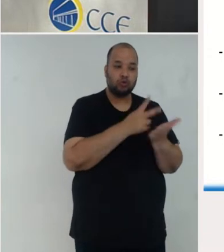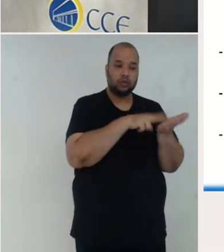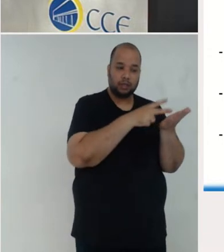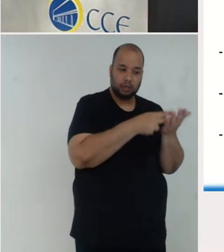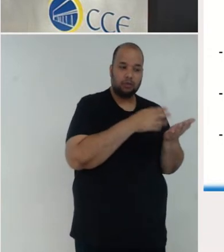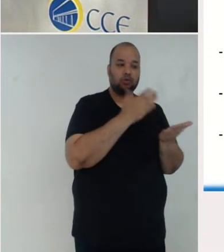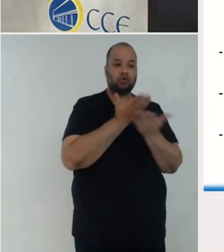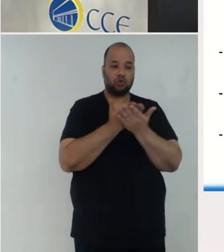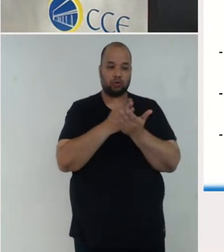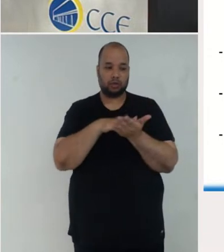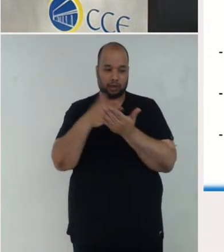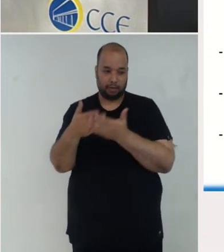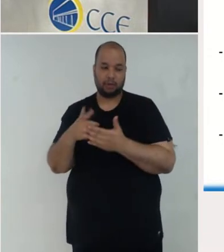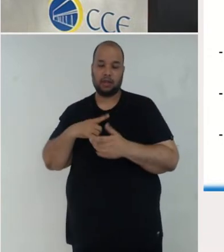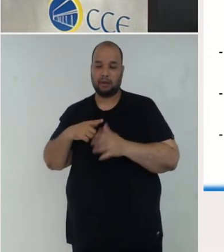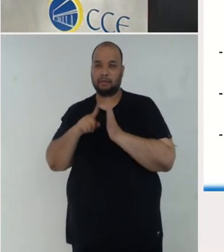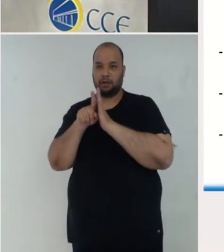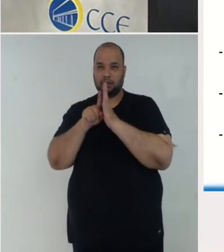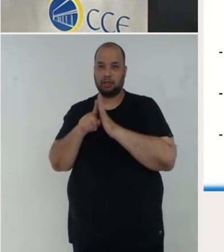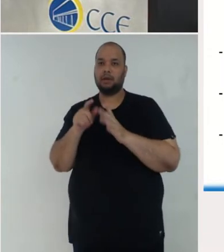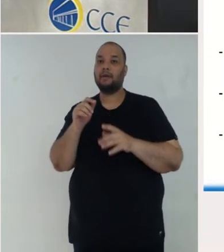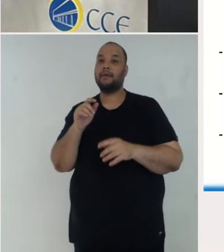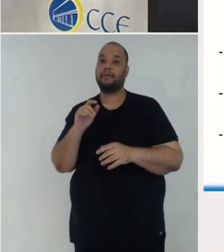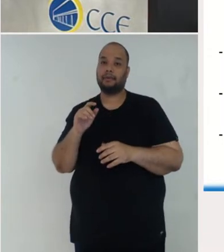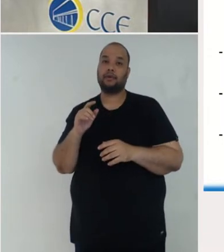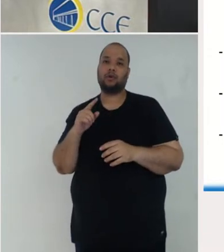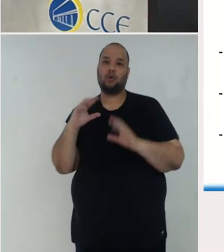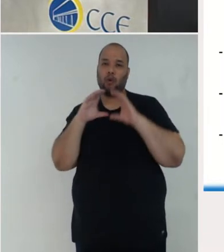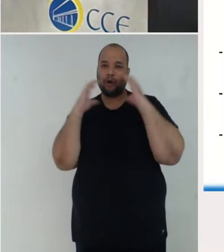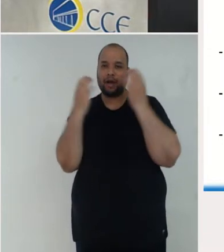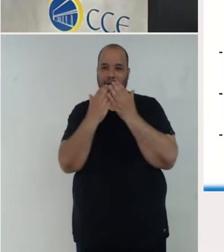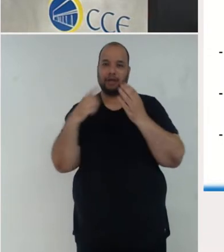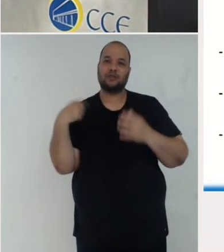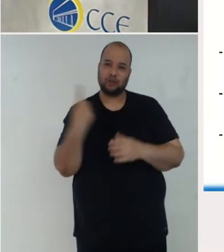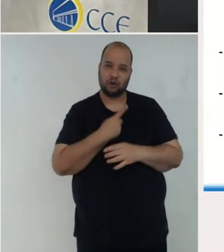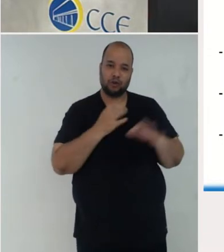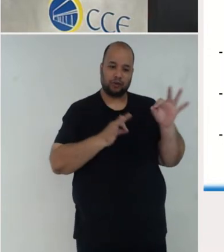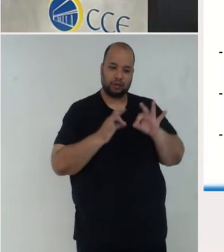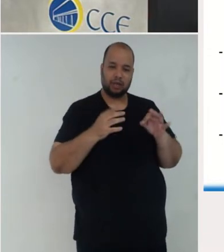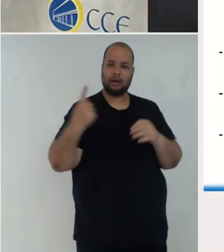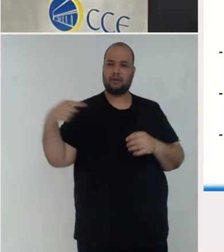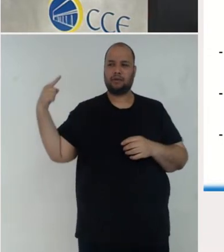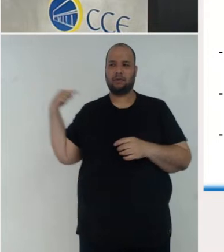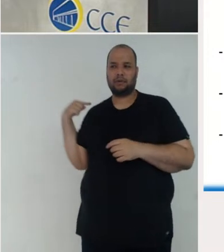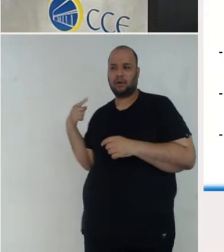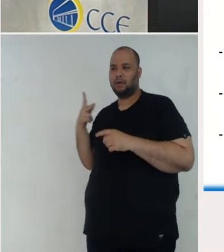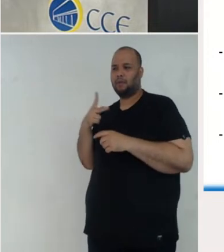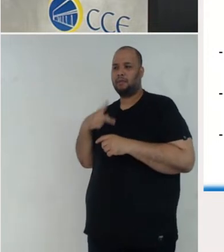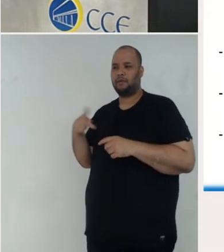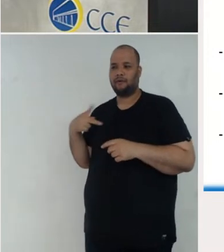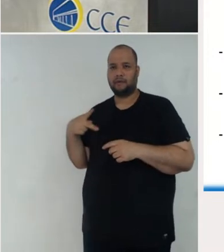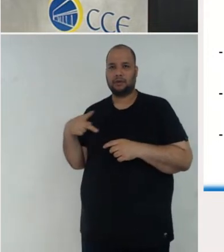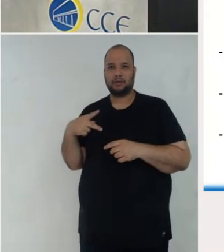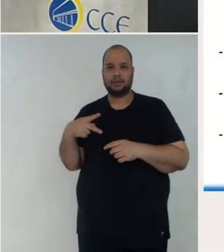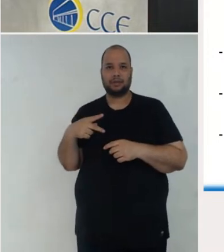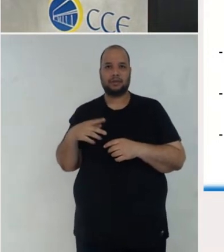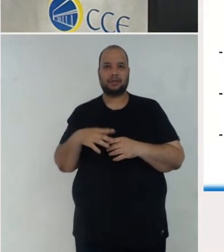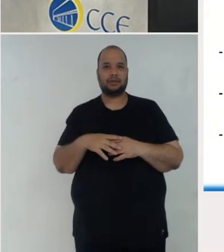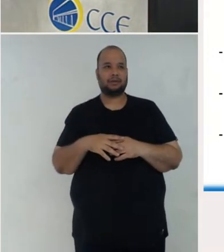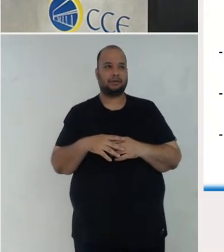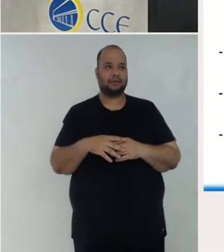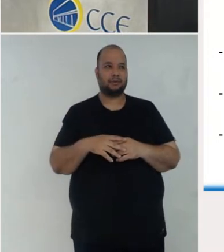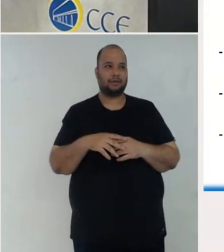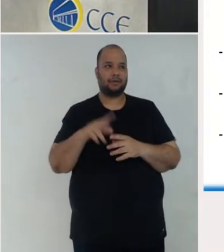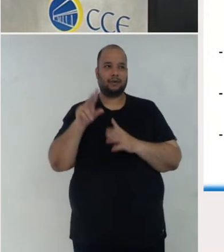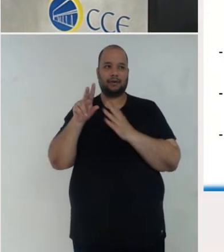congressos que a gente organiza, inclusive o congresso de interpretação, que a gente teve um há pouco tempo com o professor Franz Perhacker, onde estavam